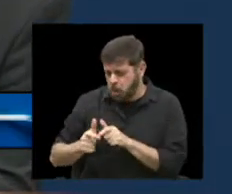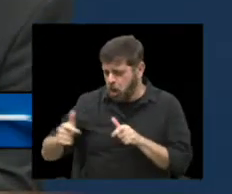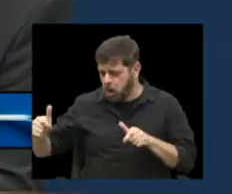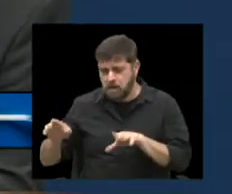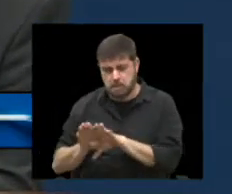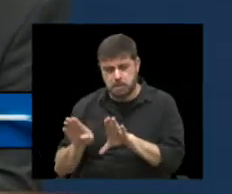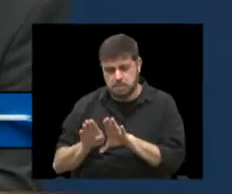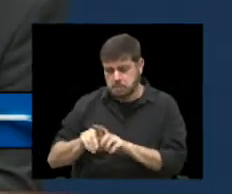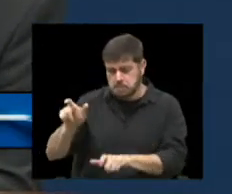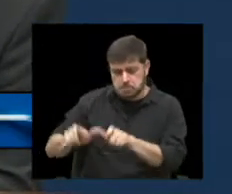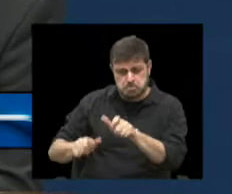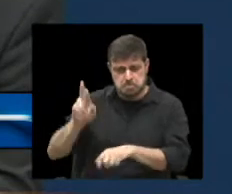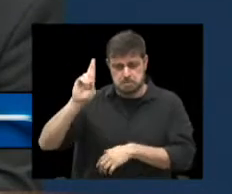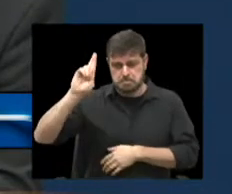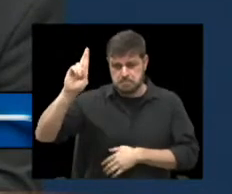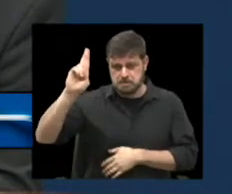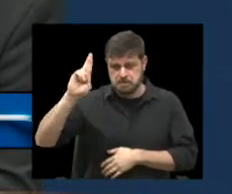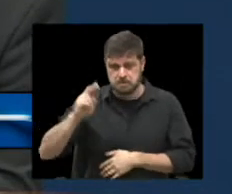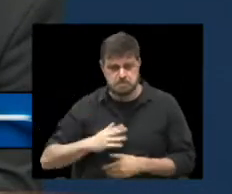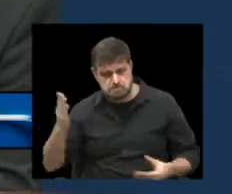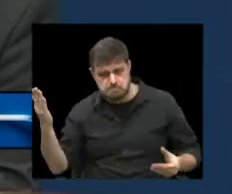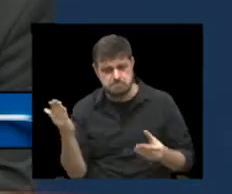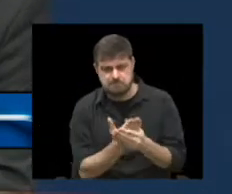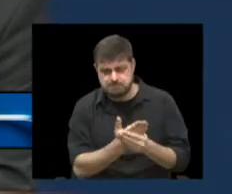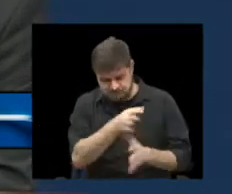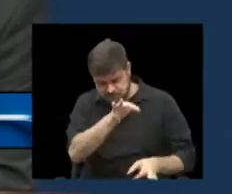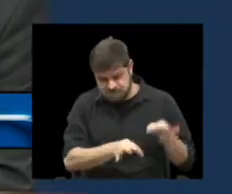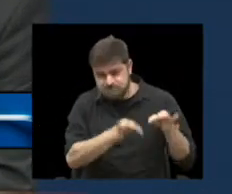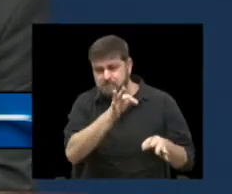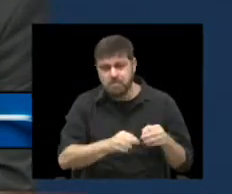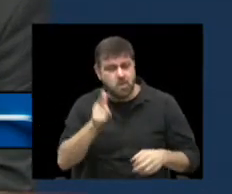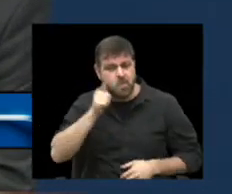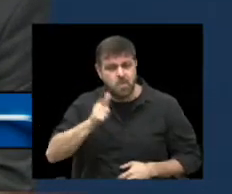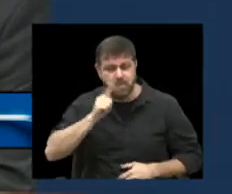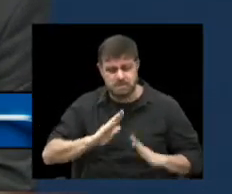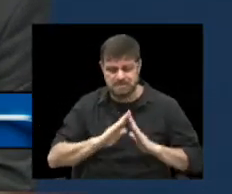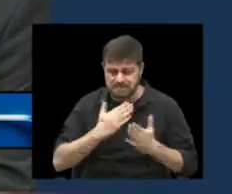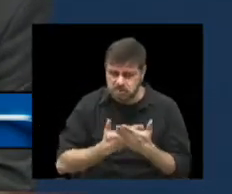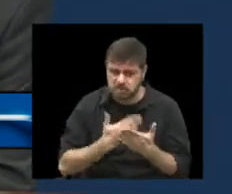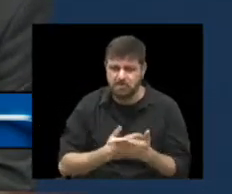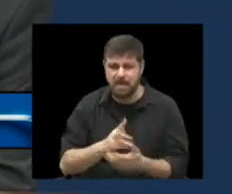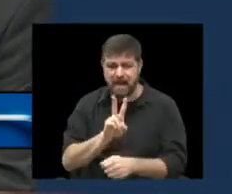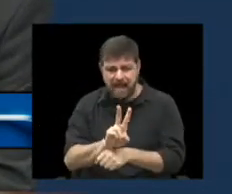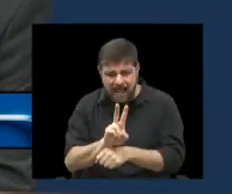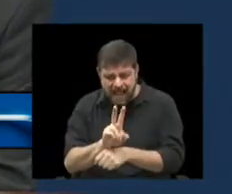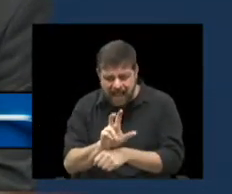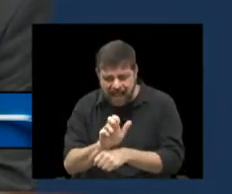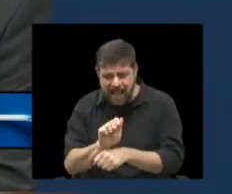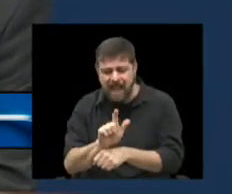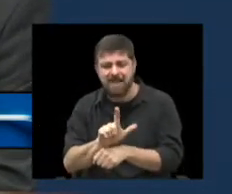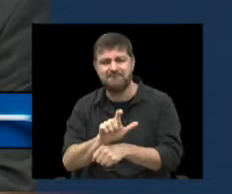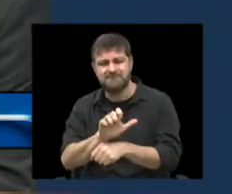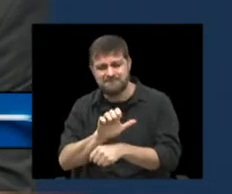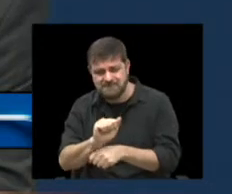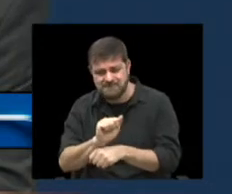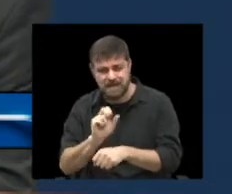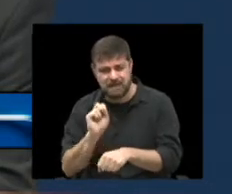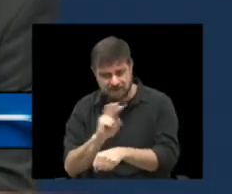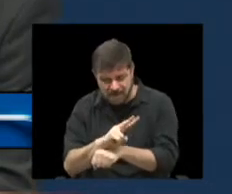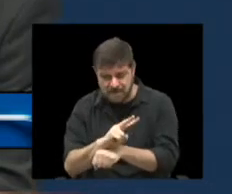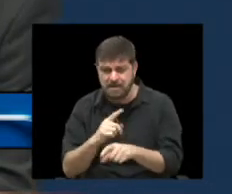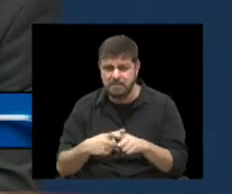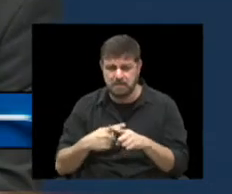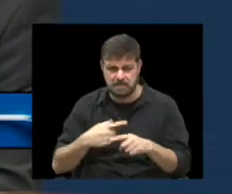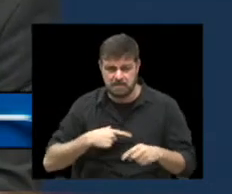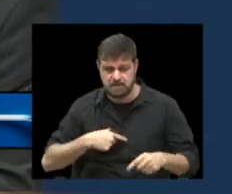dessas crianças acabam entrando na Justiça para garantir a vaga e conseguem garantia dessa vaga a partir de ações da